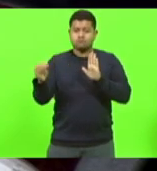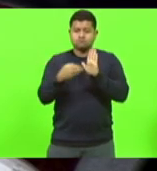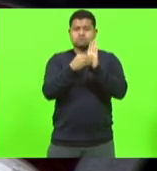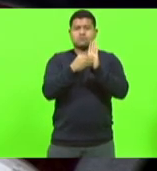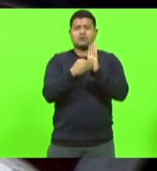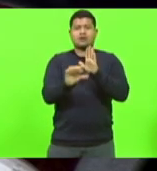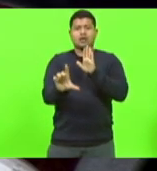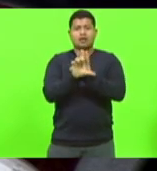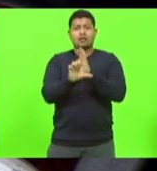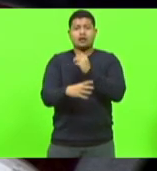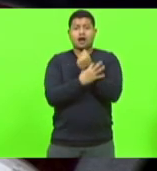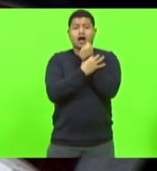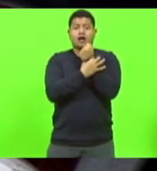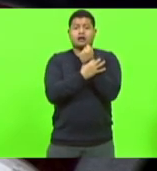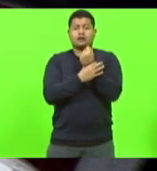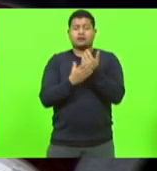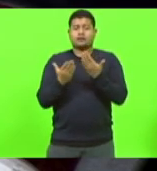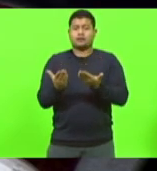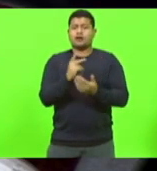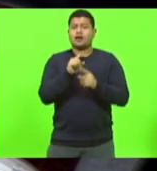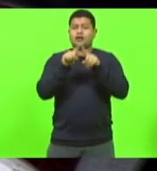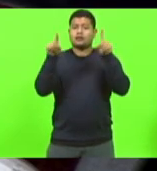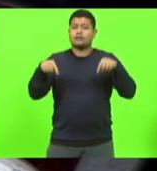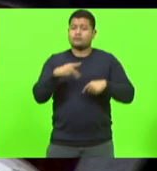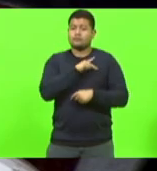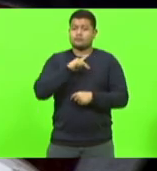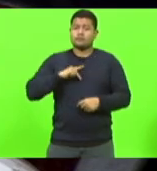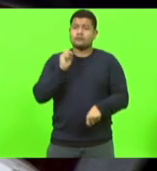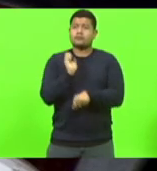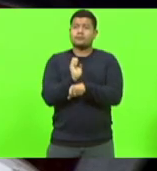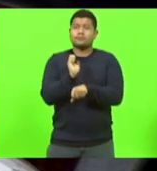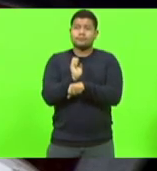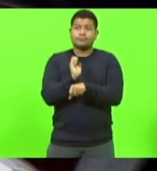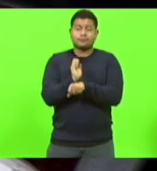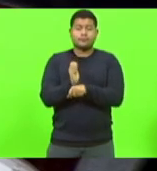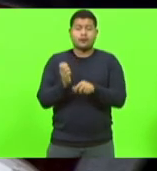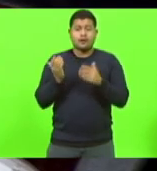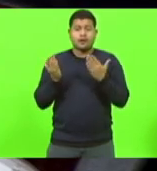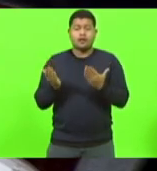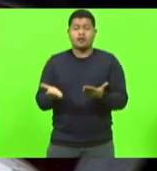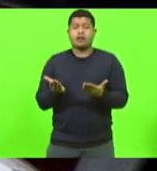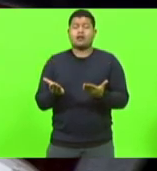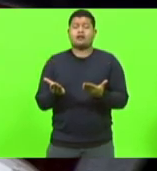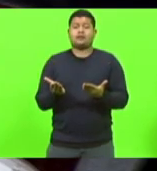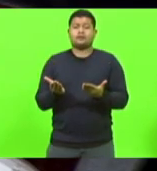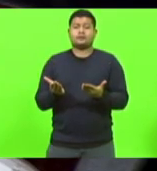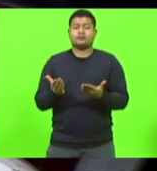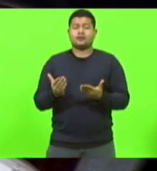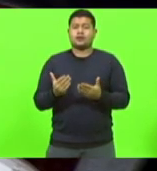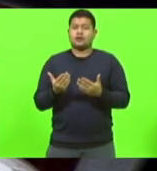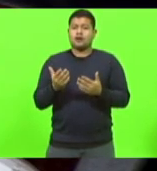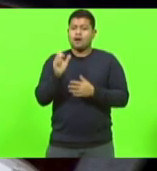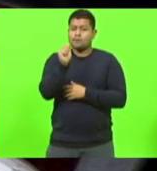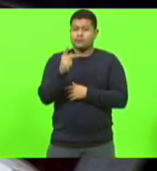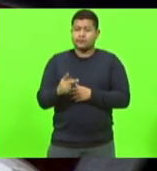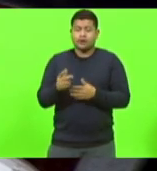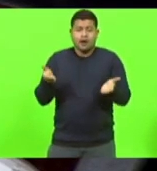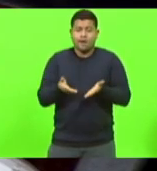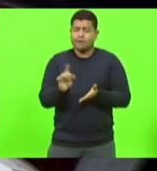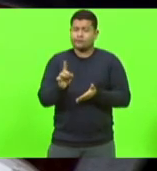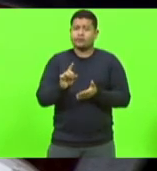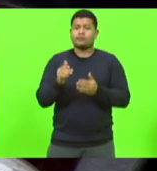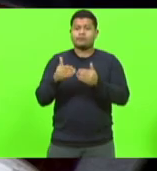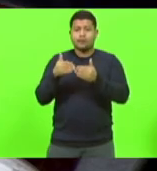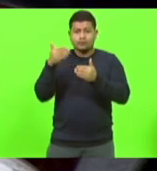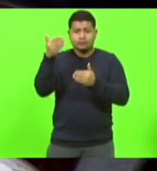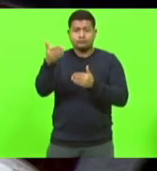para dar uma garantia ao servidor público estadual de que ele mesmo não se aposentando agora mas o direito